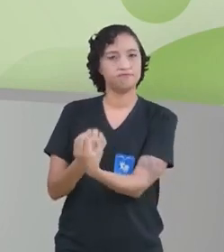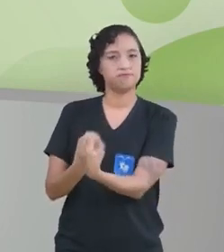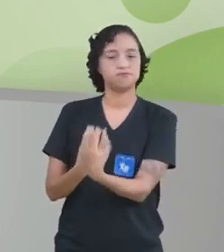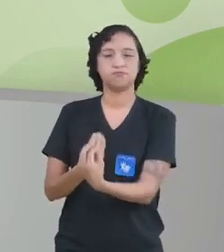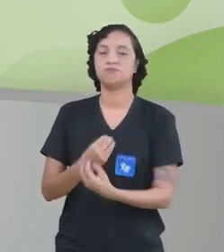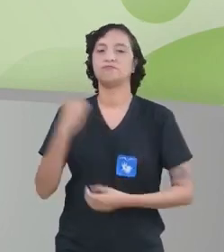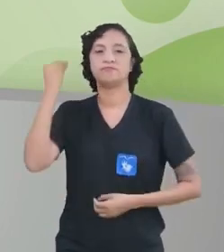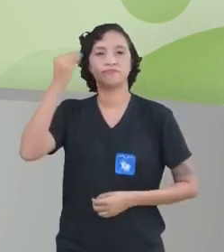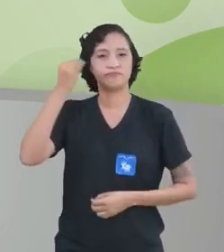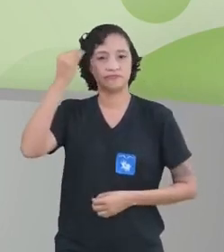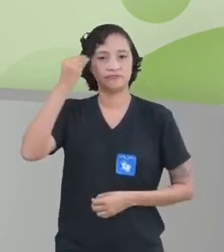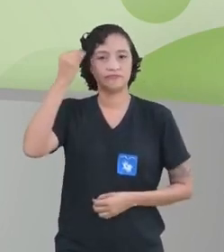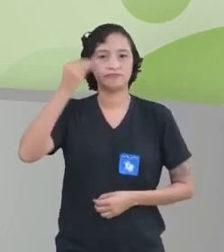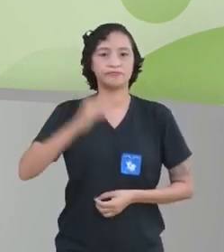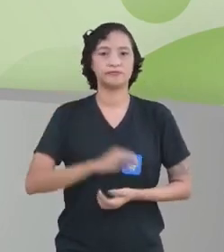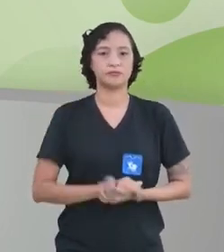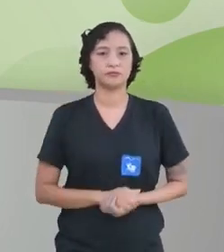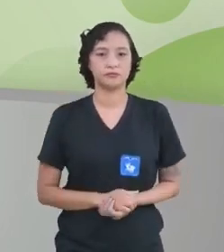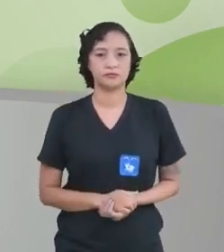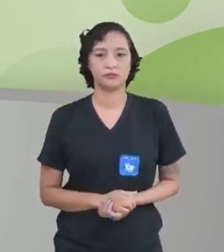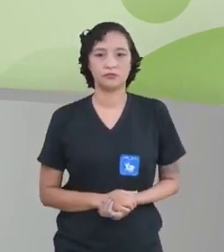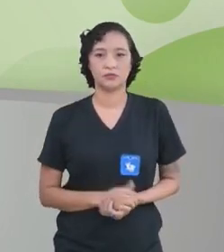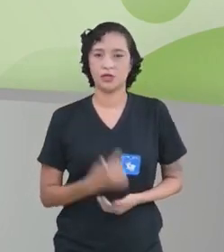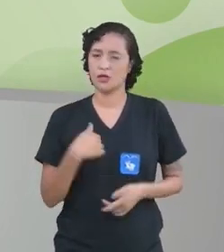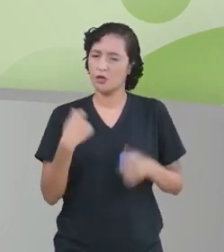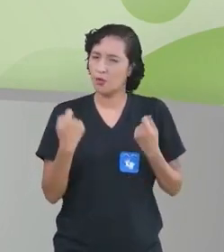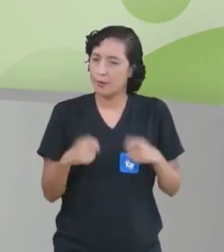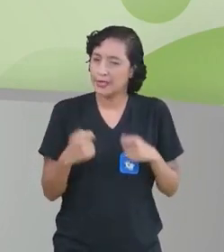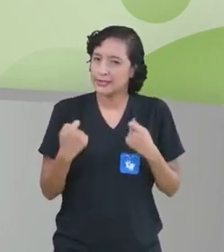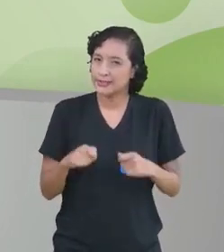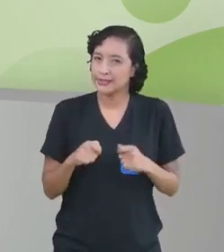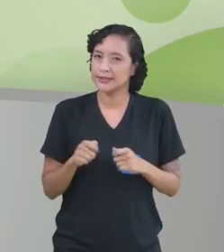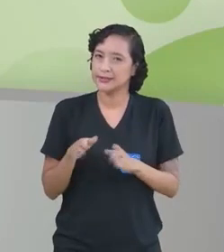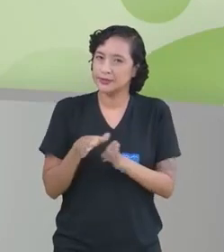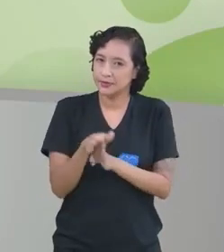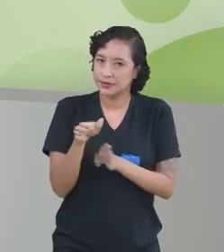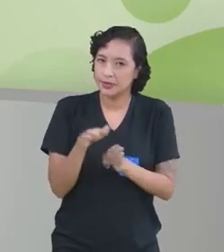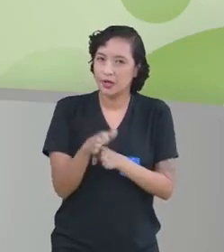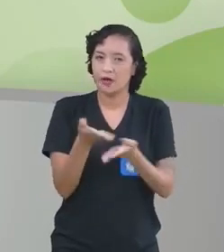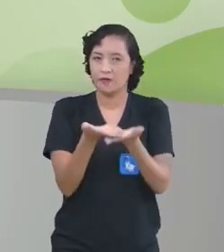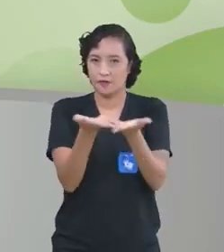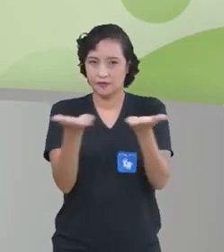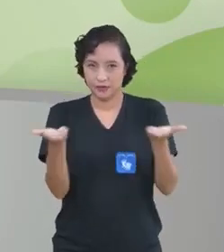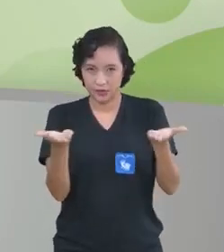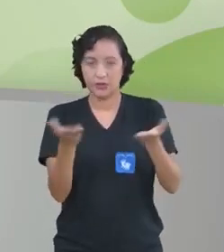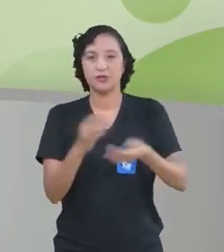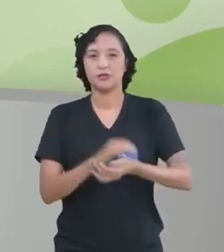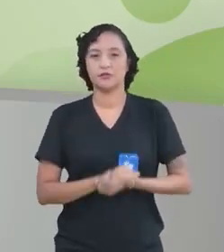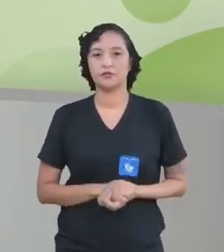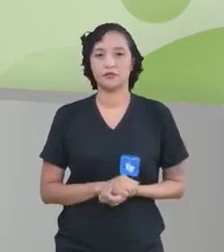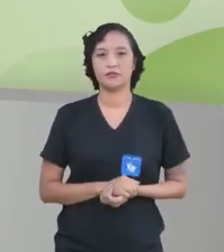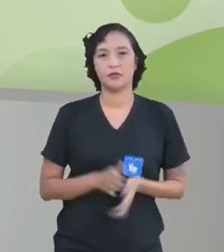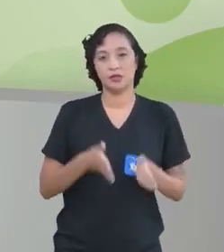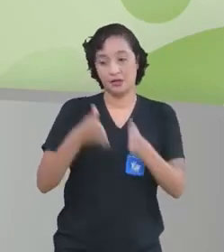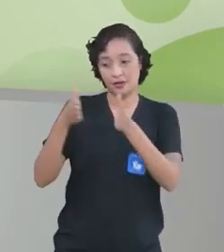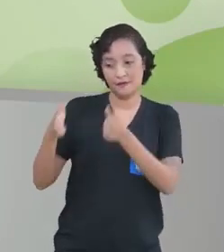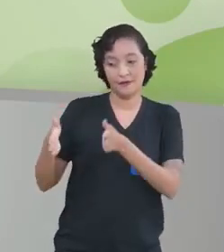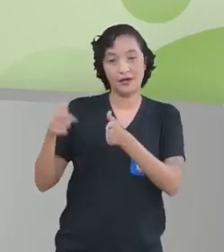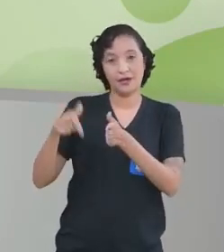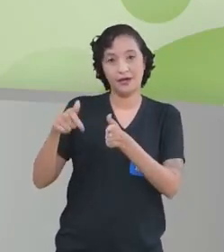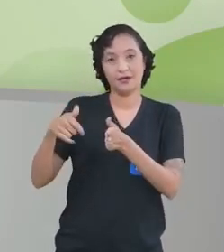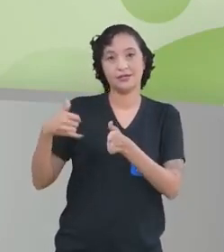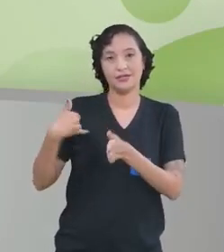mesmo. Aí, eu preciso desenvolver com vocês, que aí a fase do idoso fecha o ciclo, né,